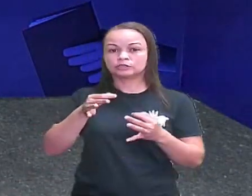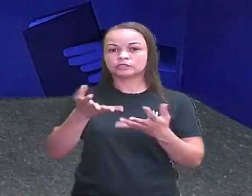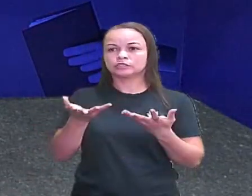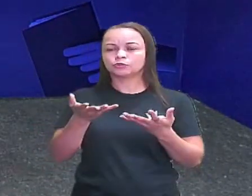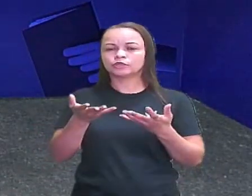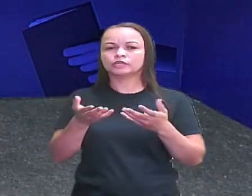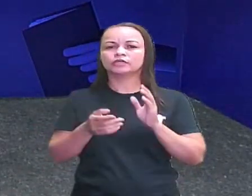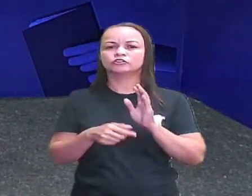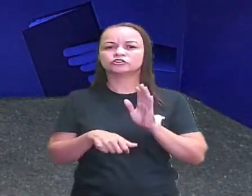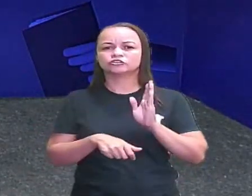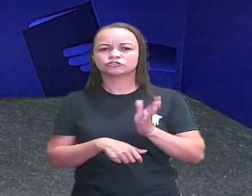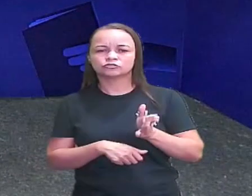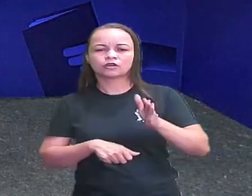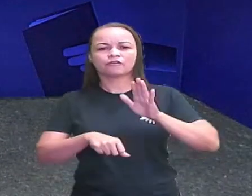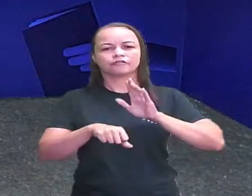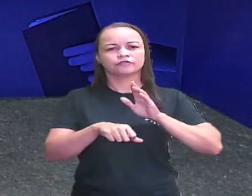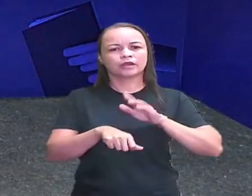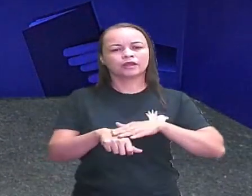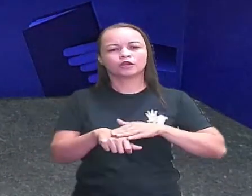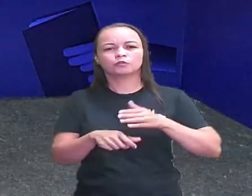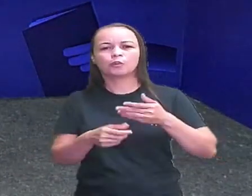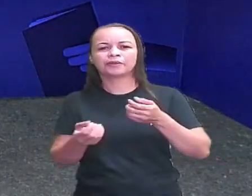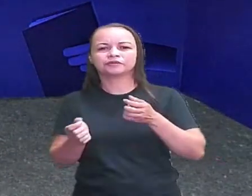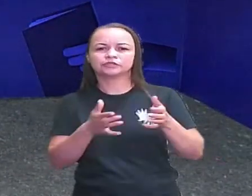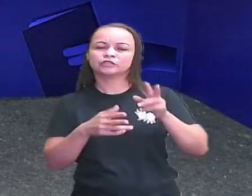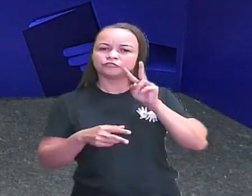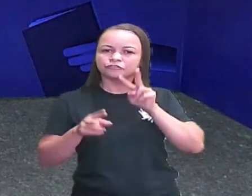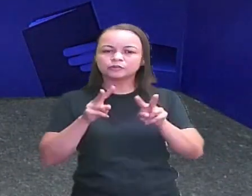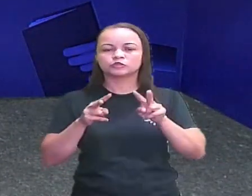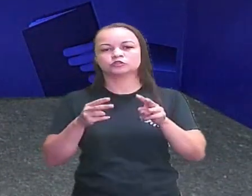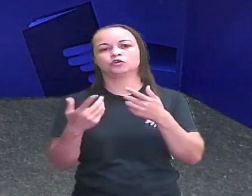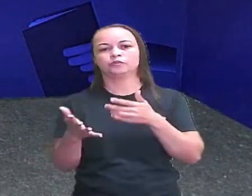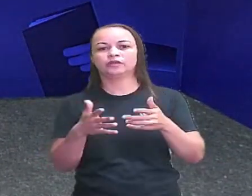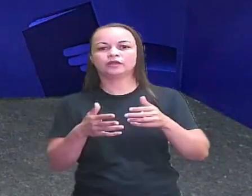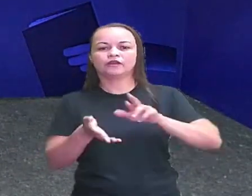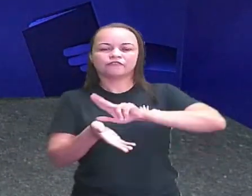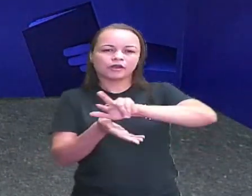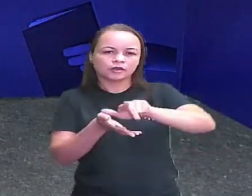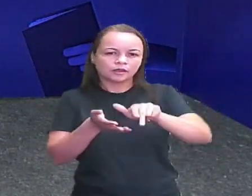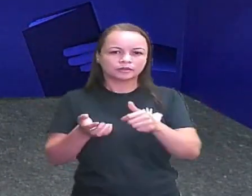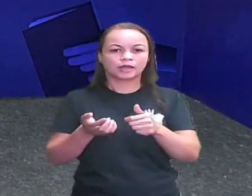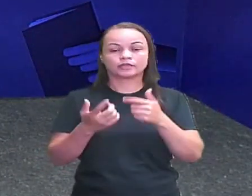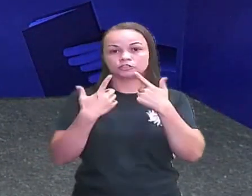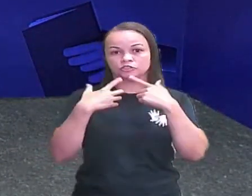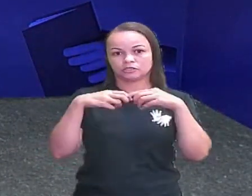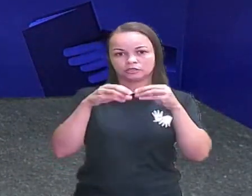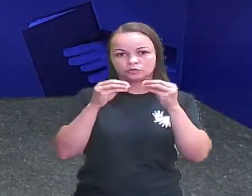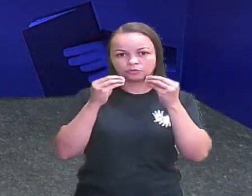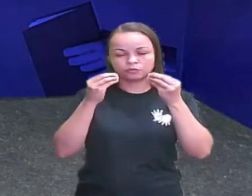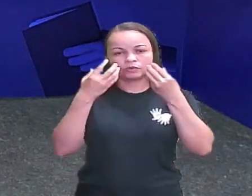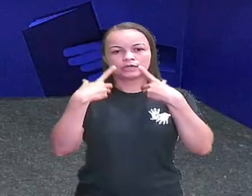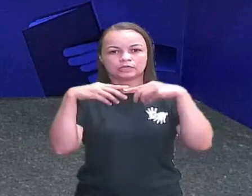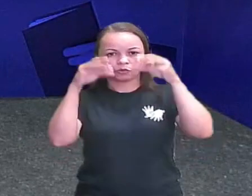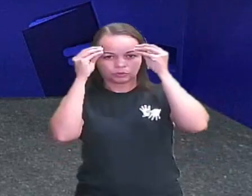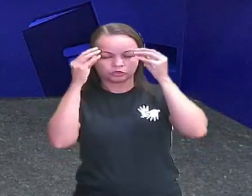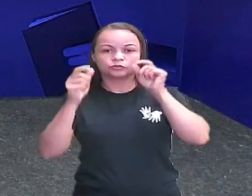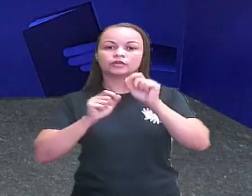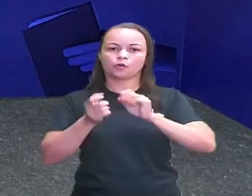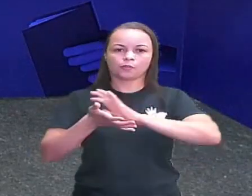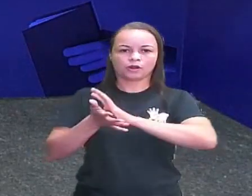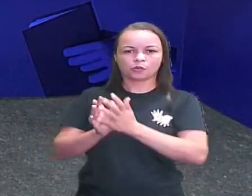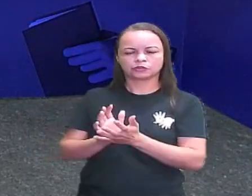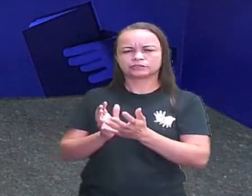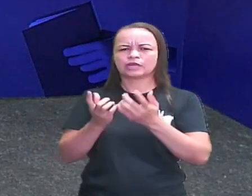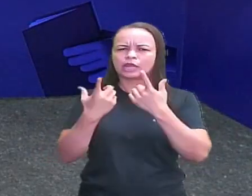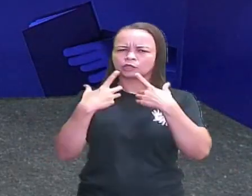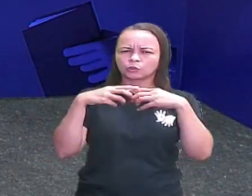nos momentos anteriores sobre variedades linguísticas e preconceito linguístico. O que